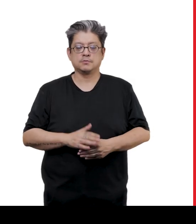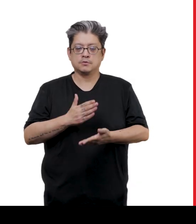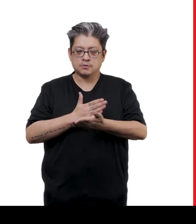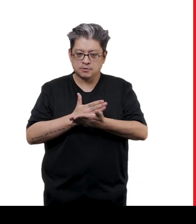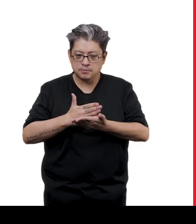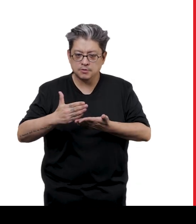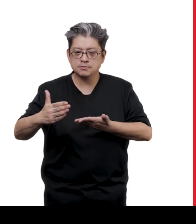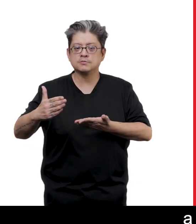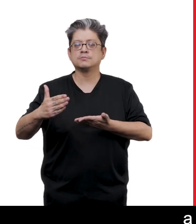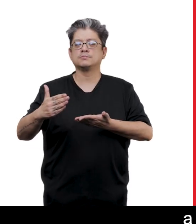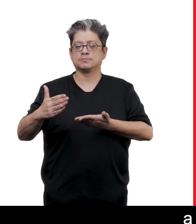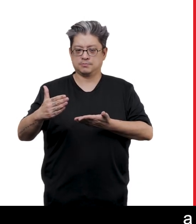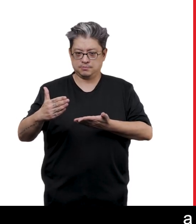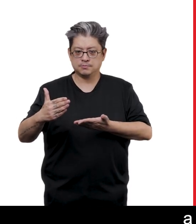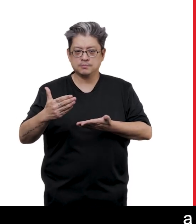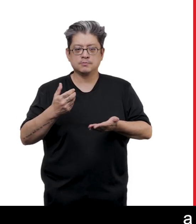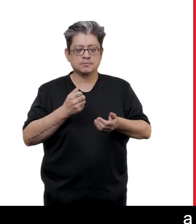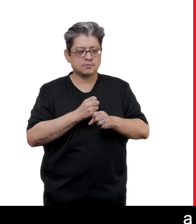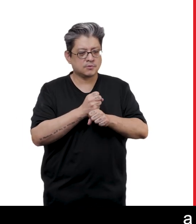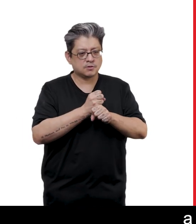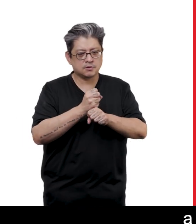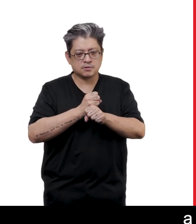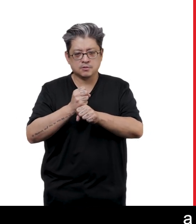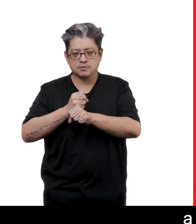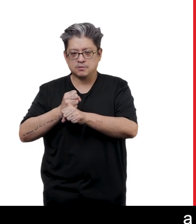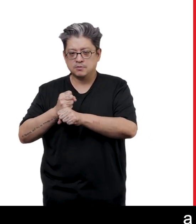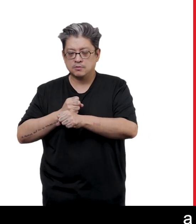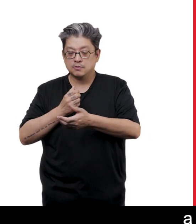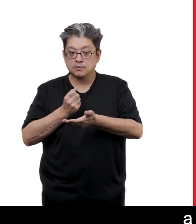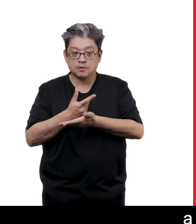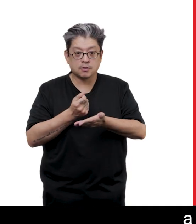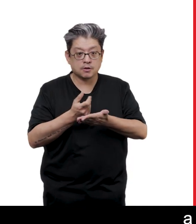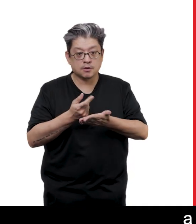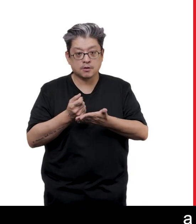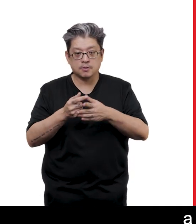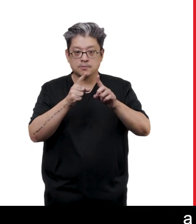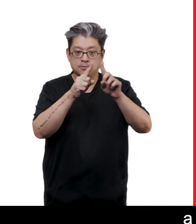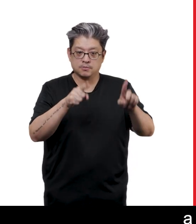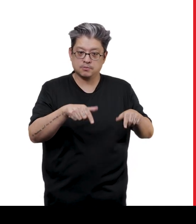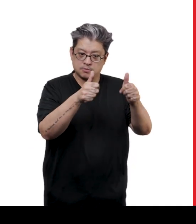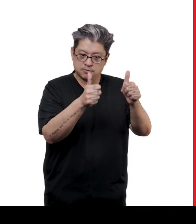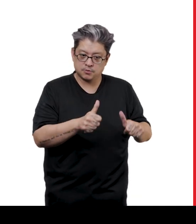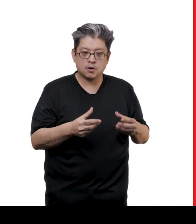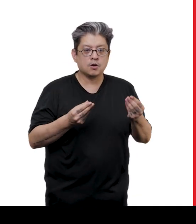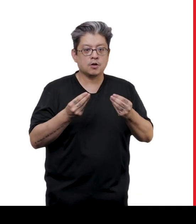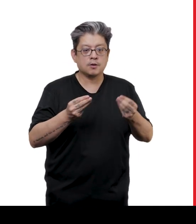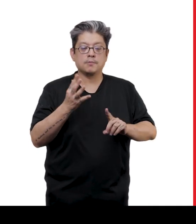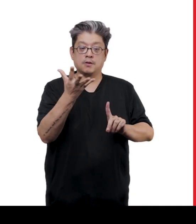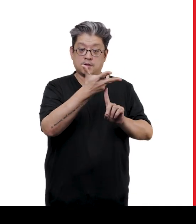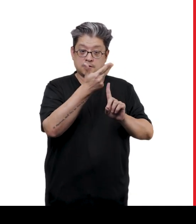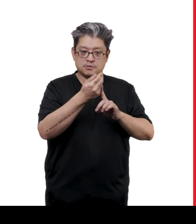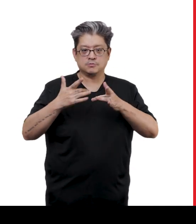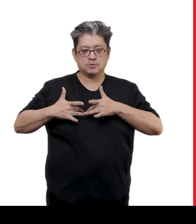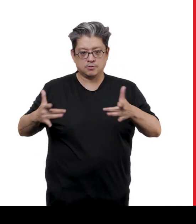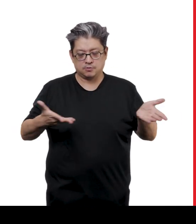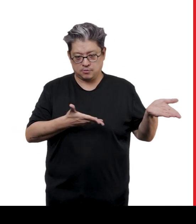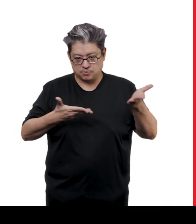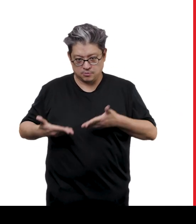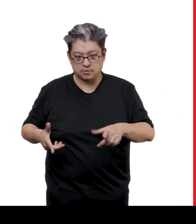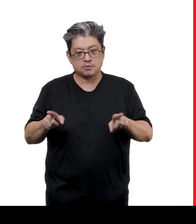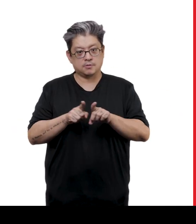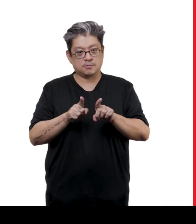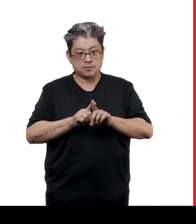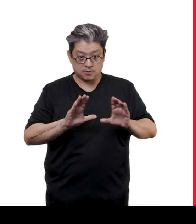Durante os anos iniciais, a aquisição de obras foi possível graças à doação de artistas e às generosas contribuições da